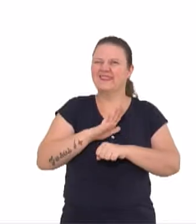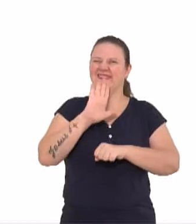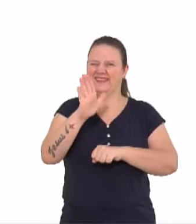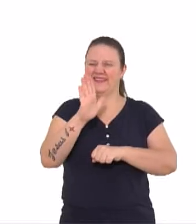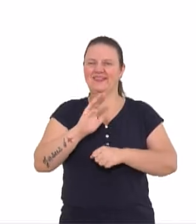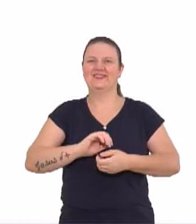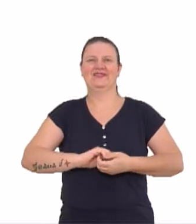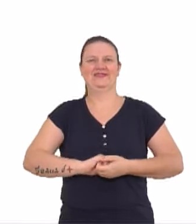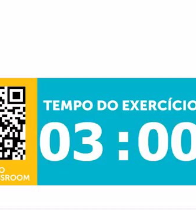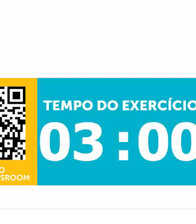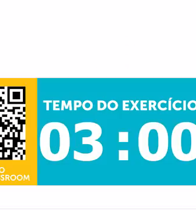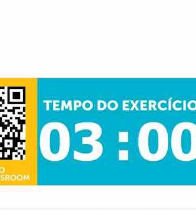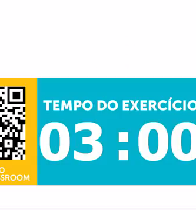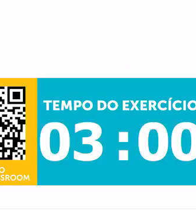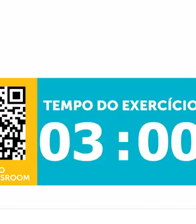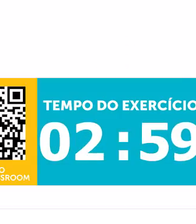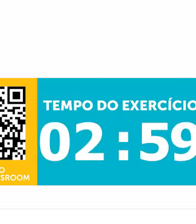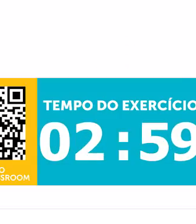vocês.